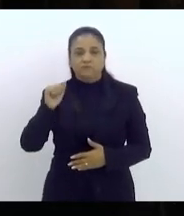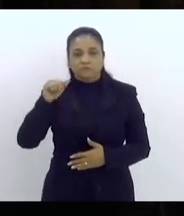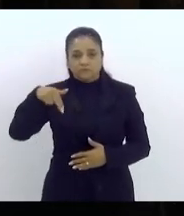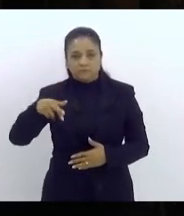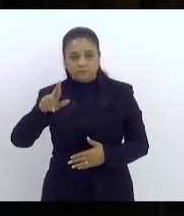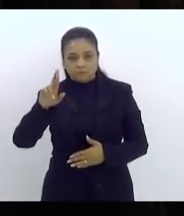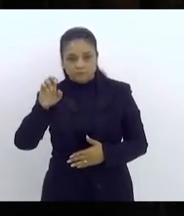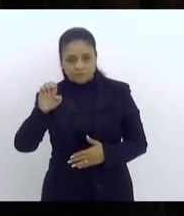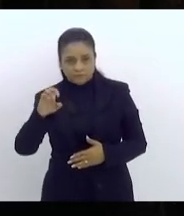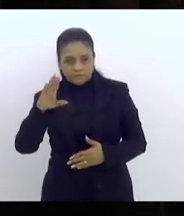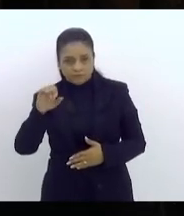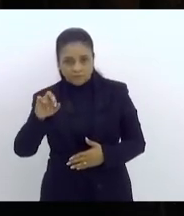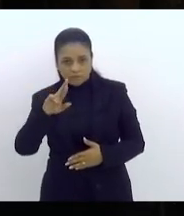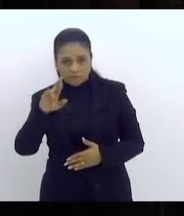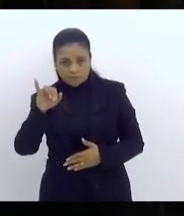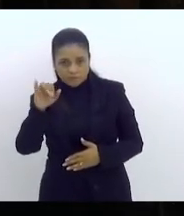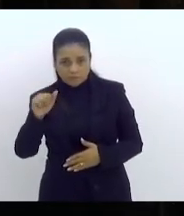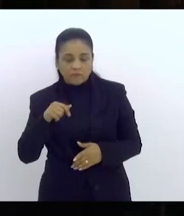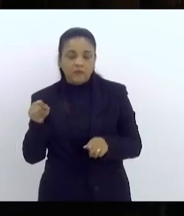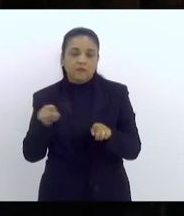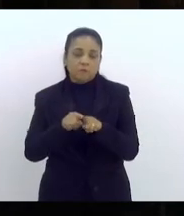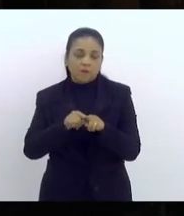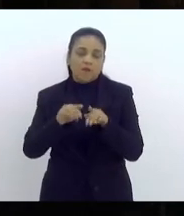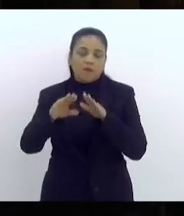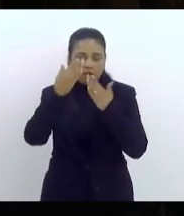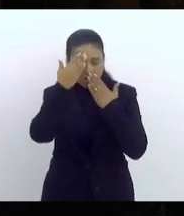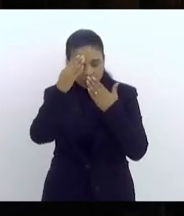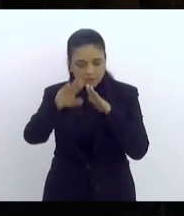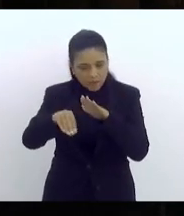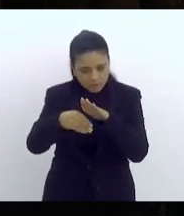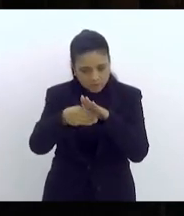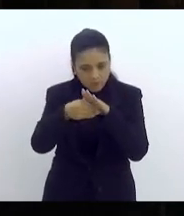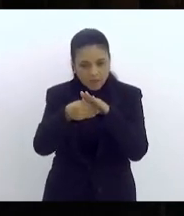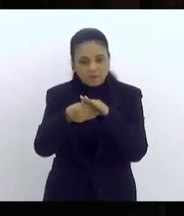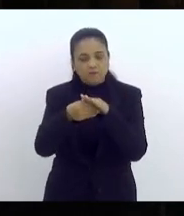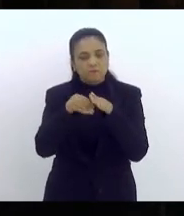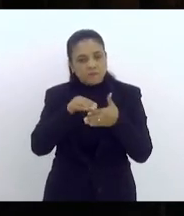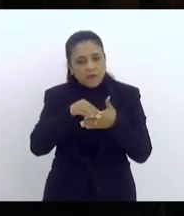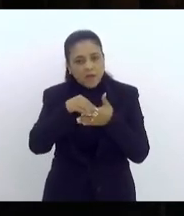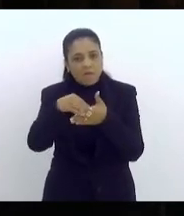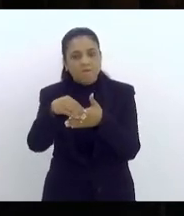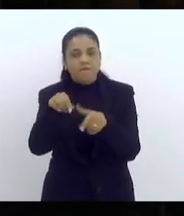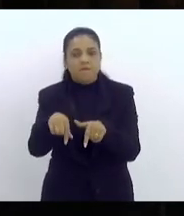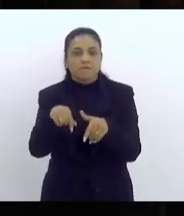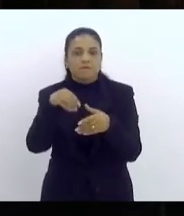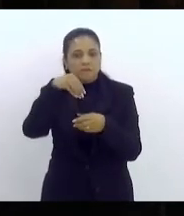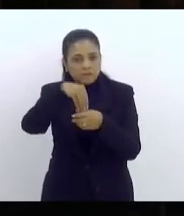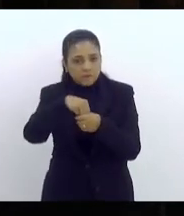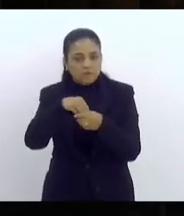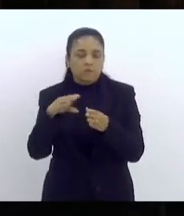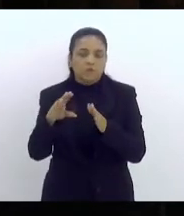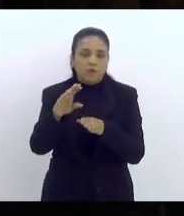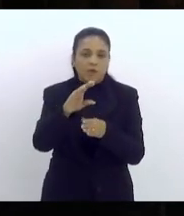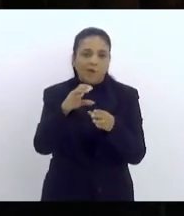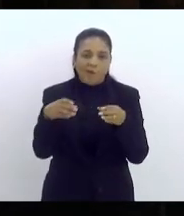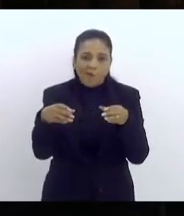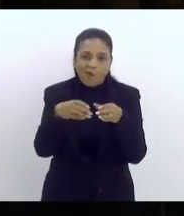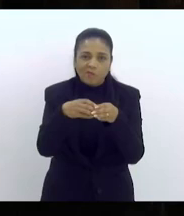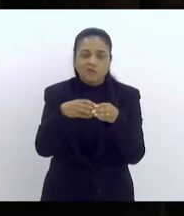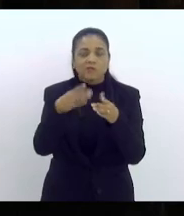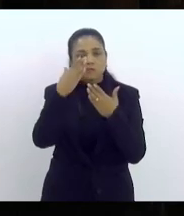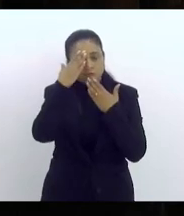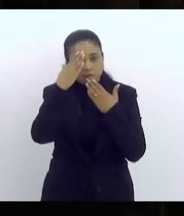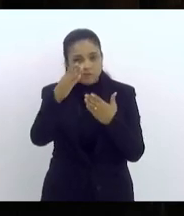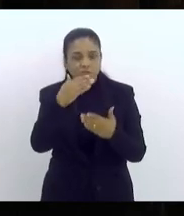conforme as nossas emendas foram encaminhadas dentro dessa comissão agradecer ao governador Cláudio Castro e ao